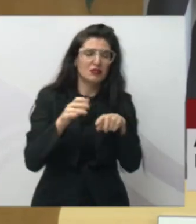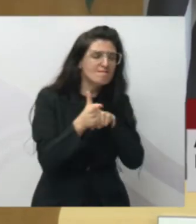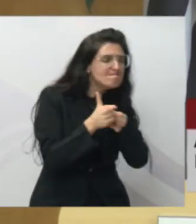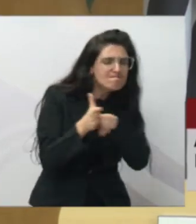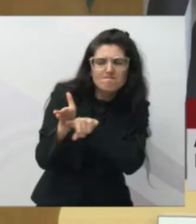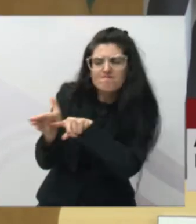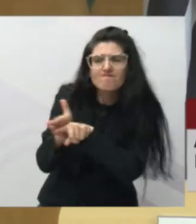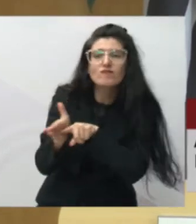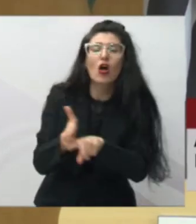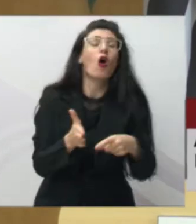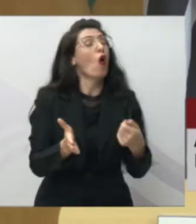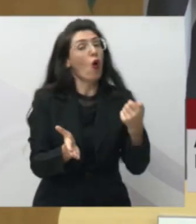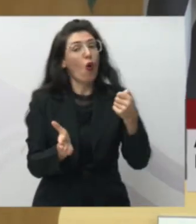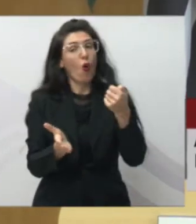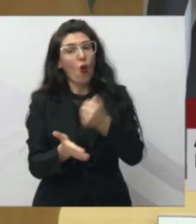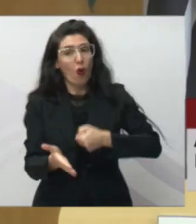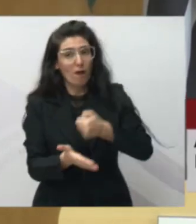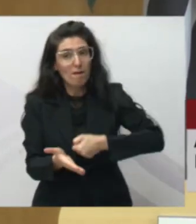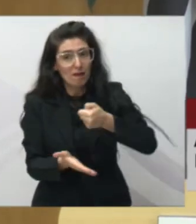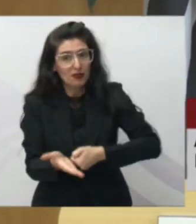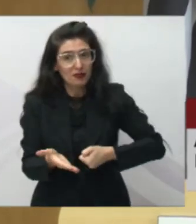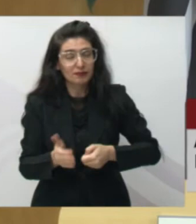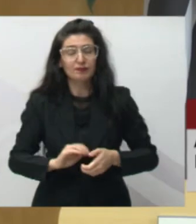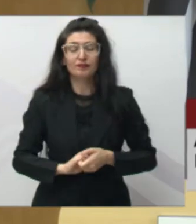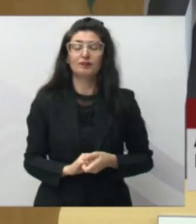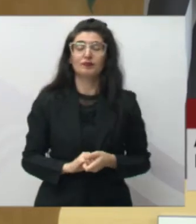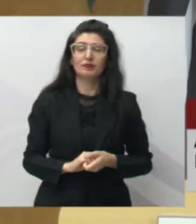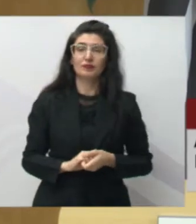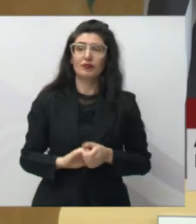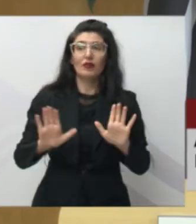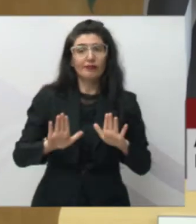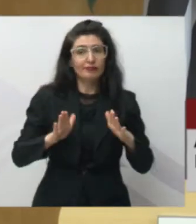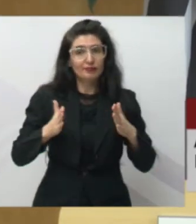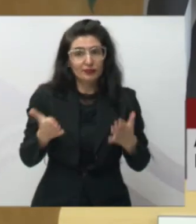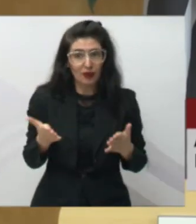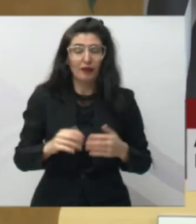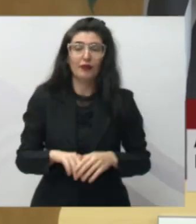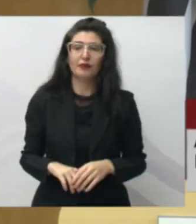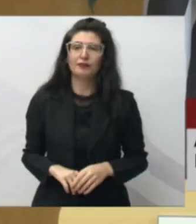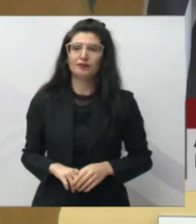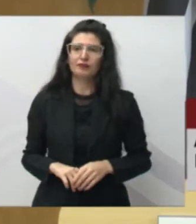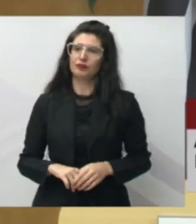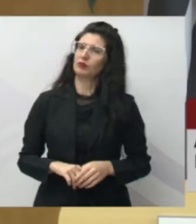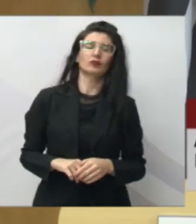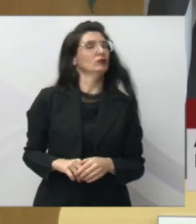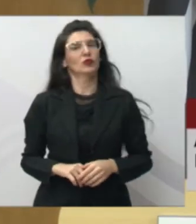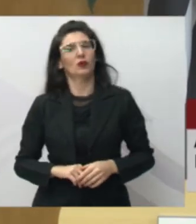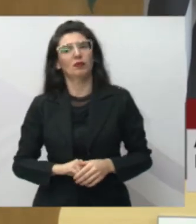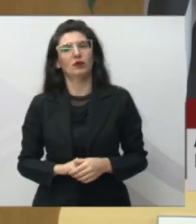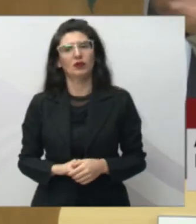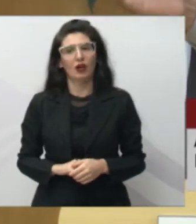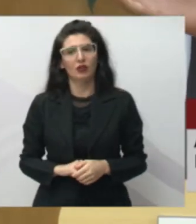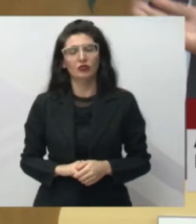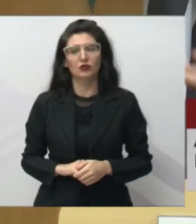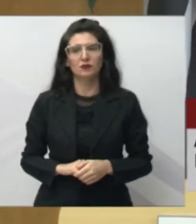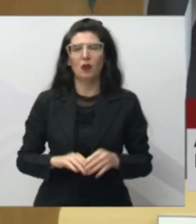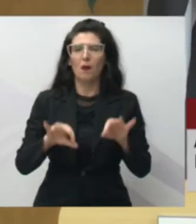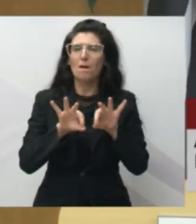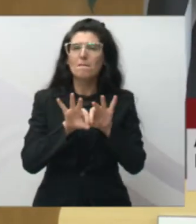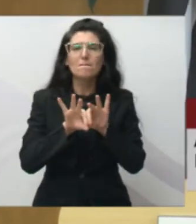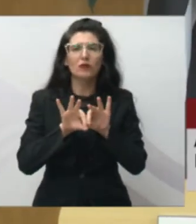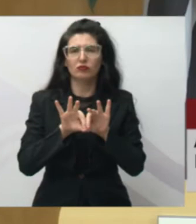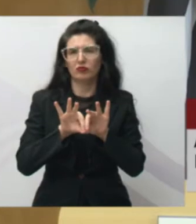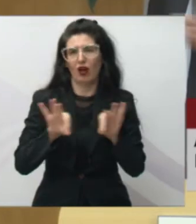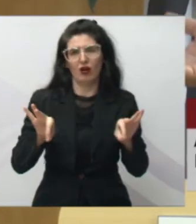que cobrar. E eu acho que é nesse sentido que a gente trabalha, na maior humildade possível. Né? Estamos passando por uma crise